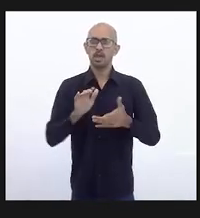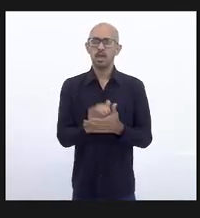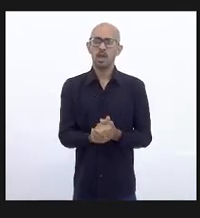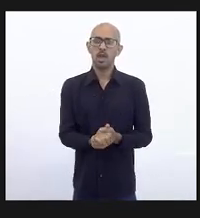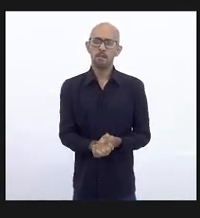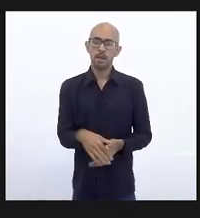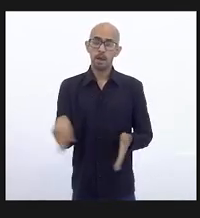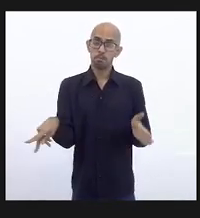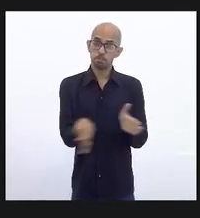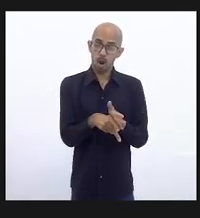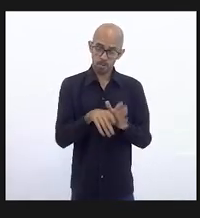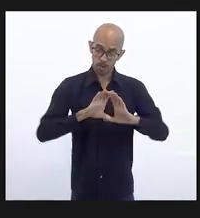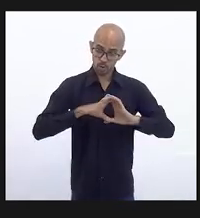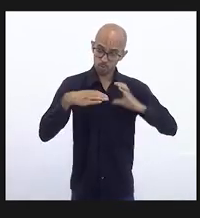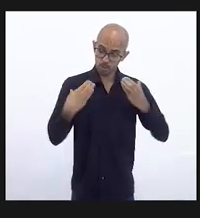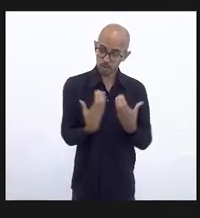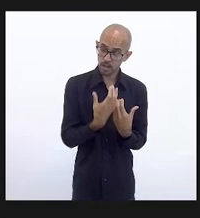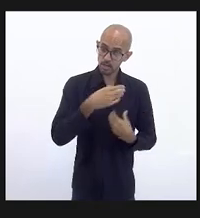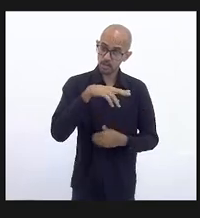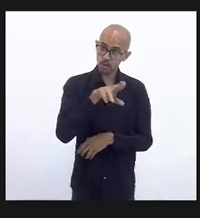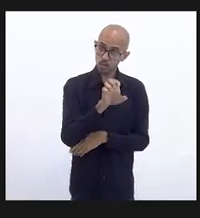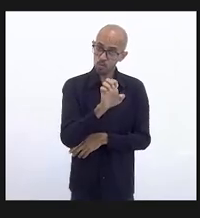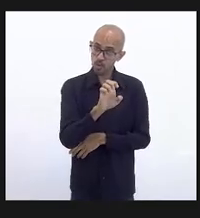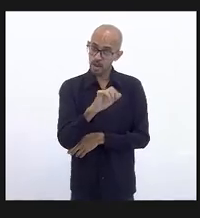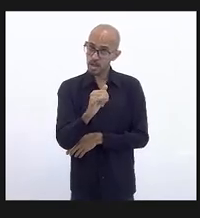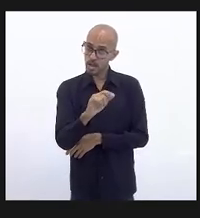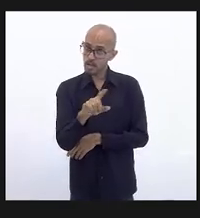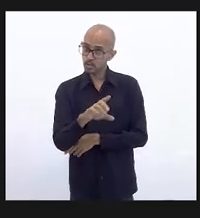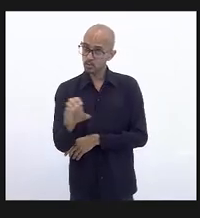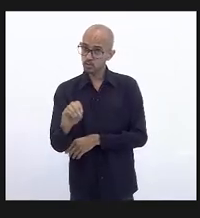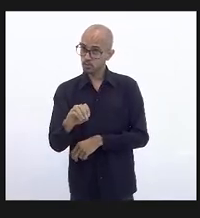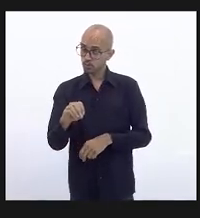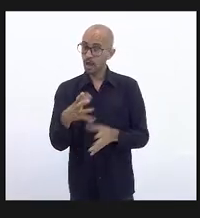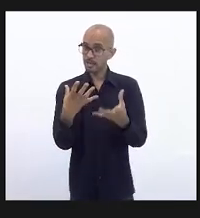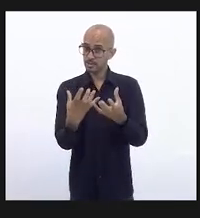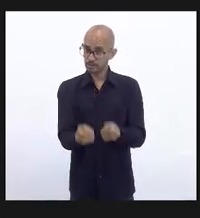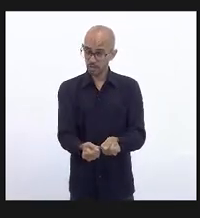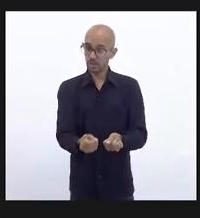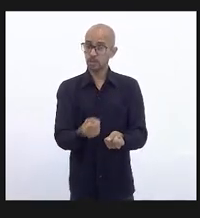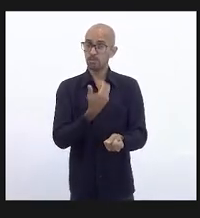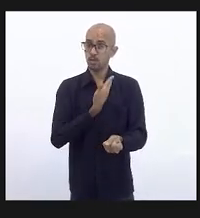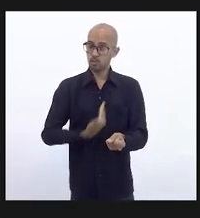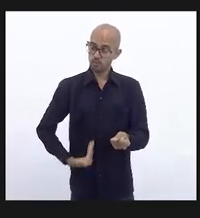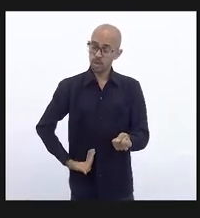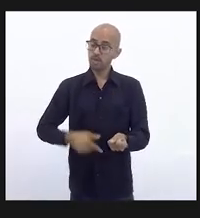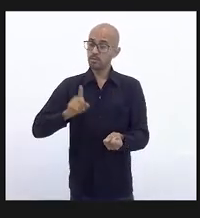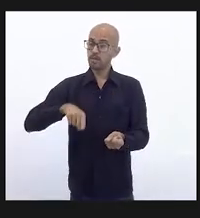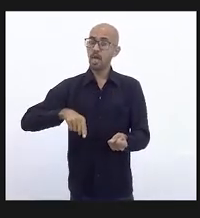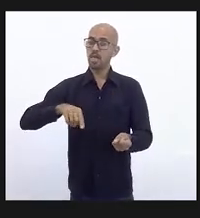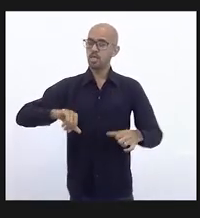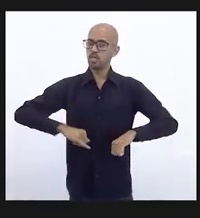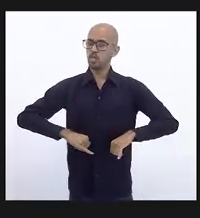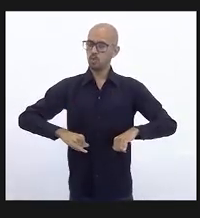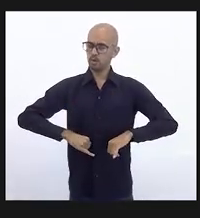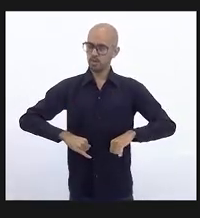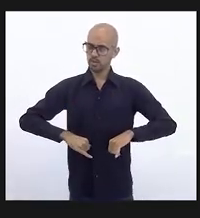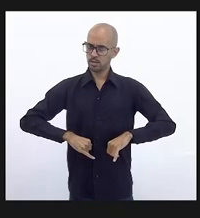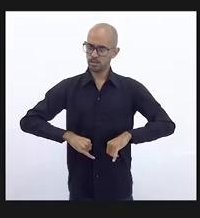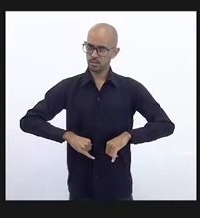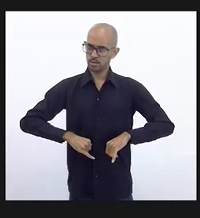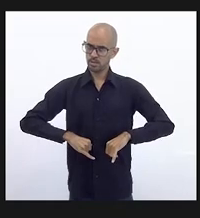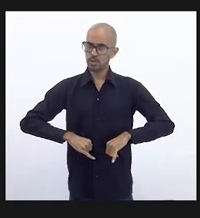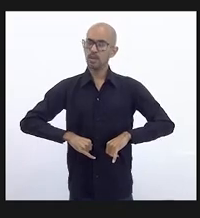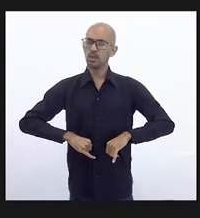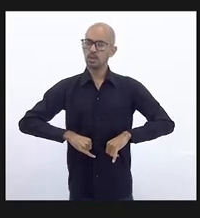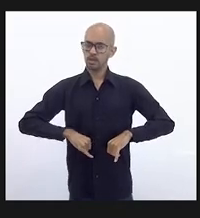pela própria comunidade da UESO, endossada pelo governo, que é uma escolha dolorida, porque é uma escolha que